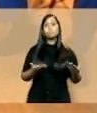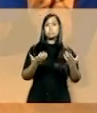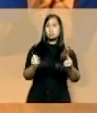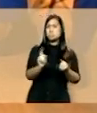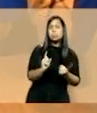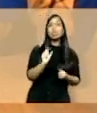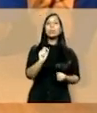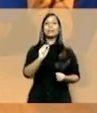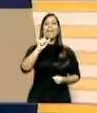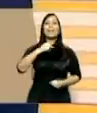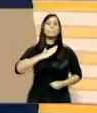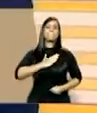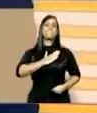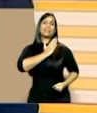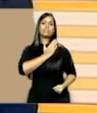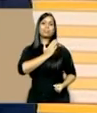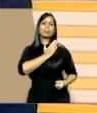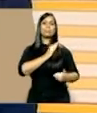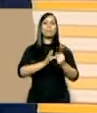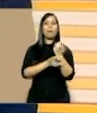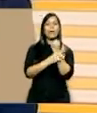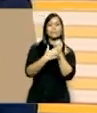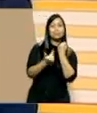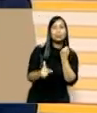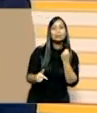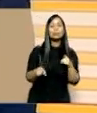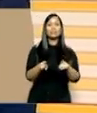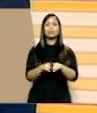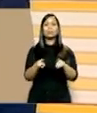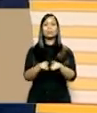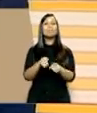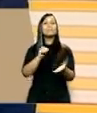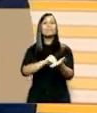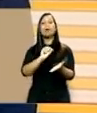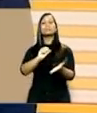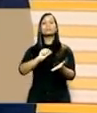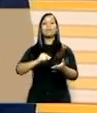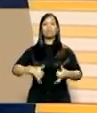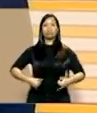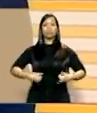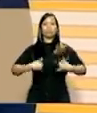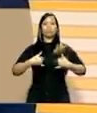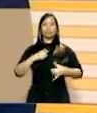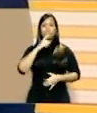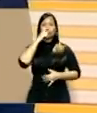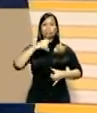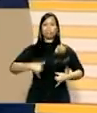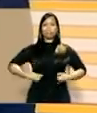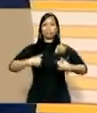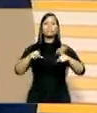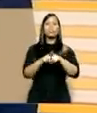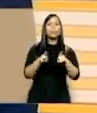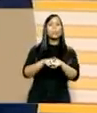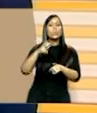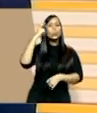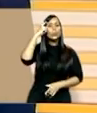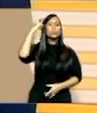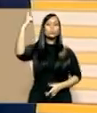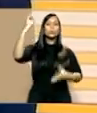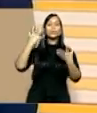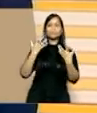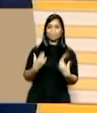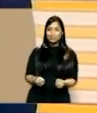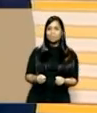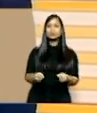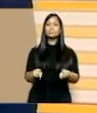Intolerância é preconceito, é insegurança, é falta de autoestima e principalmente de uma cultura de